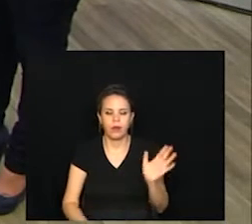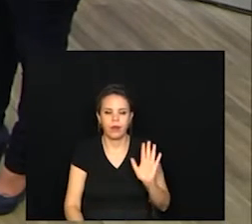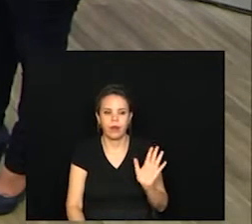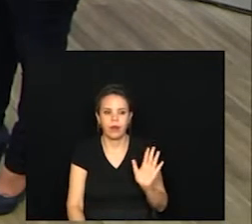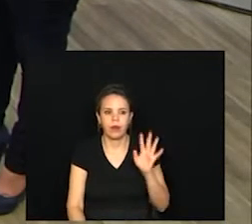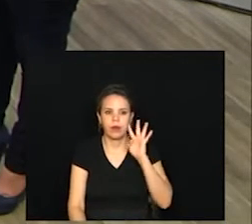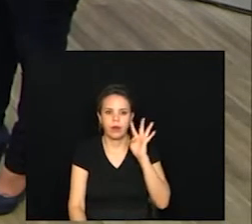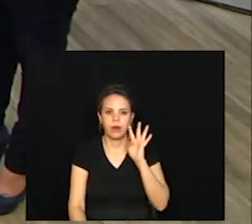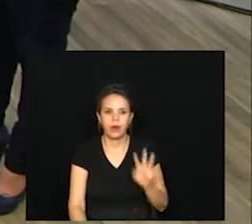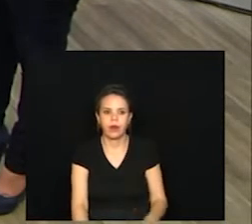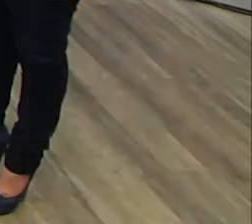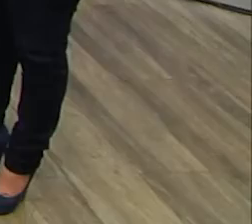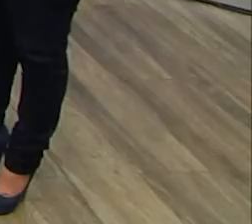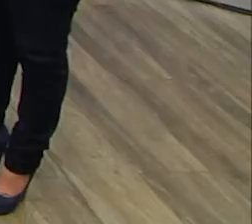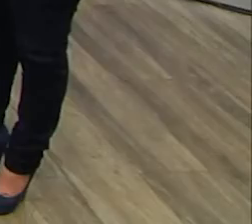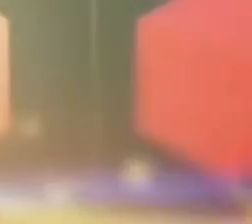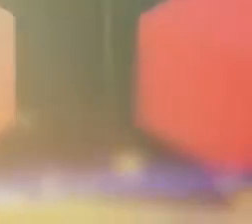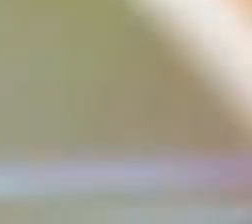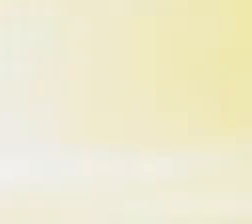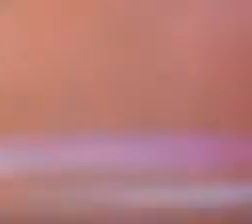amanhã, quarta-feira.